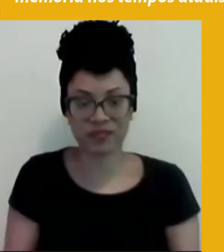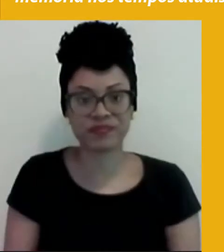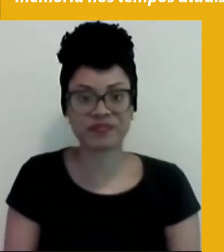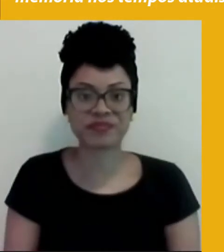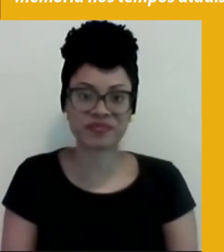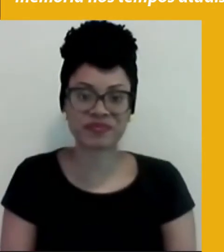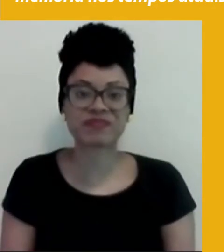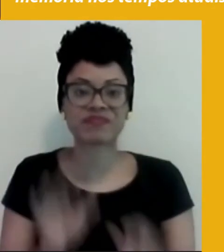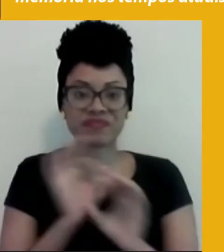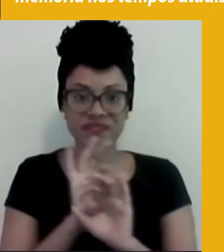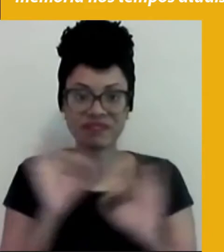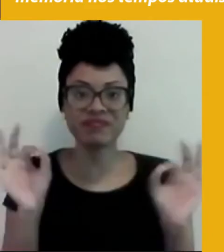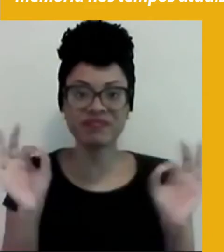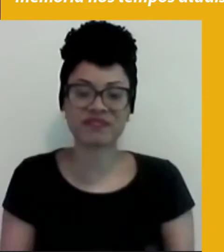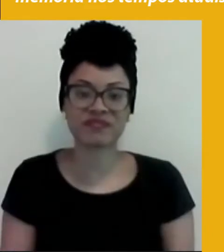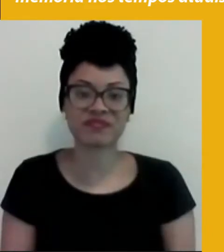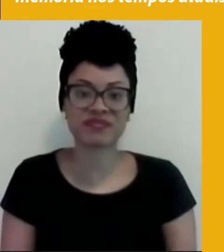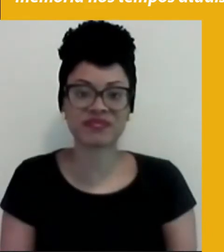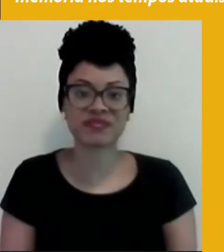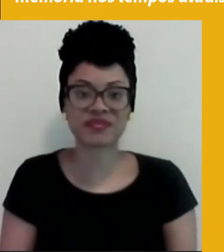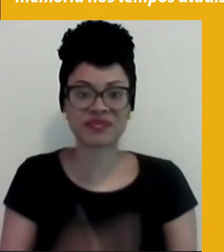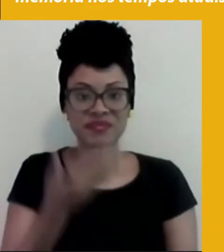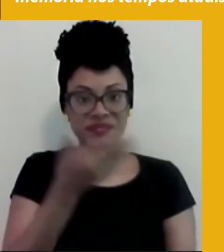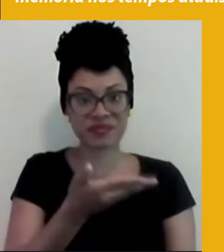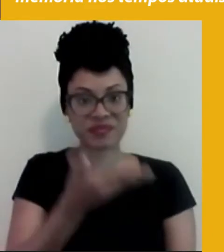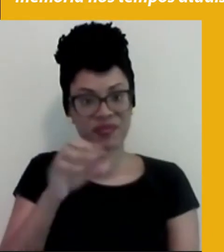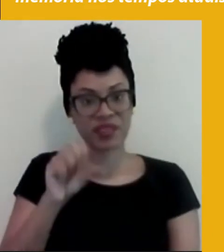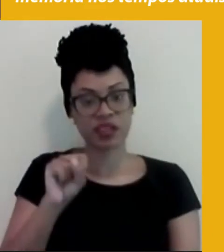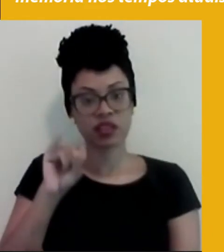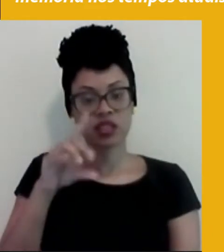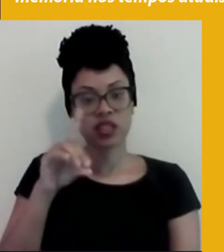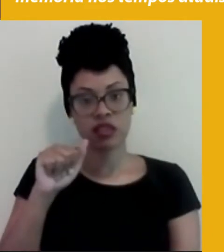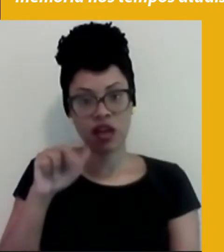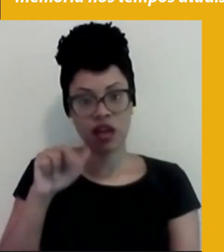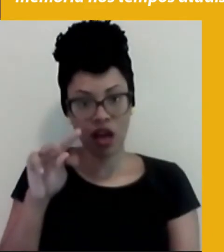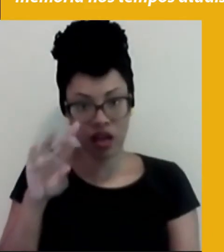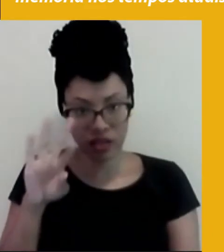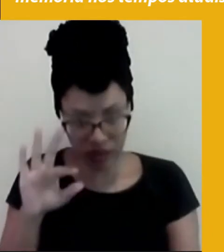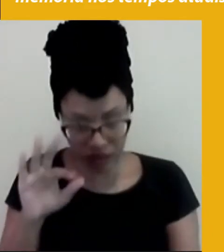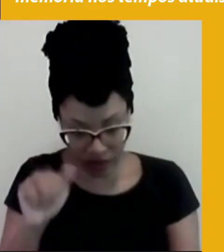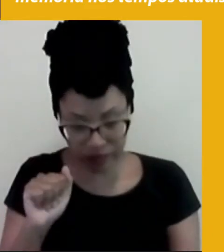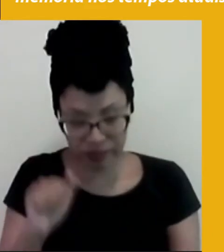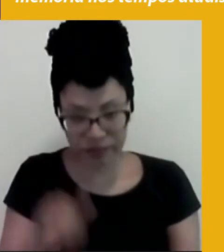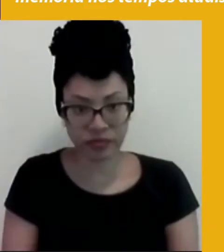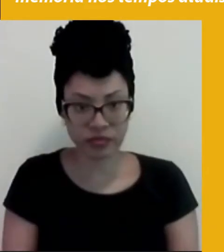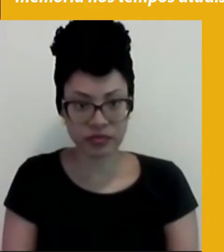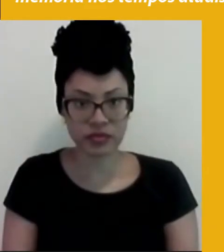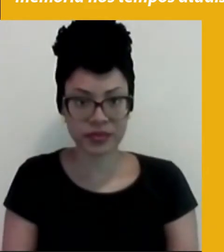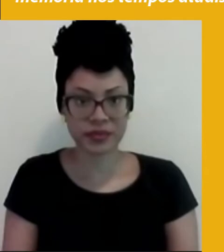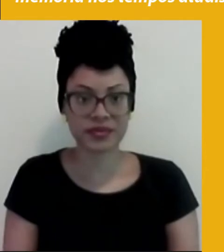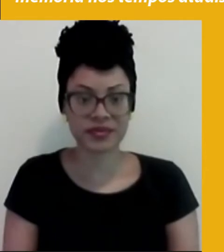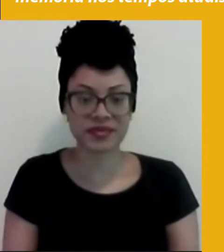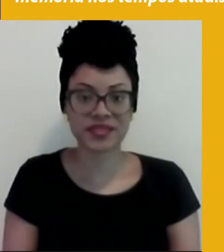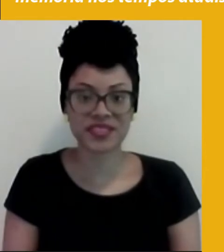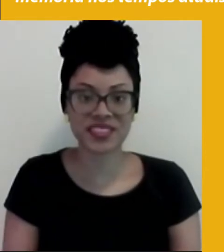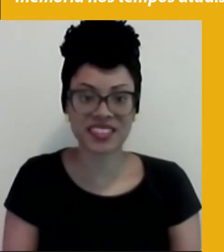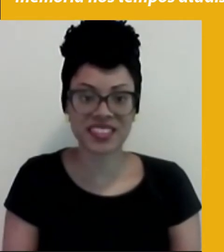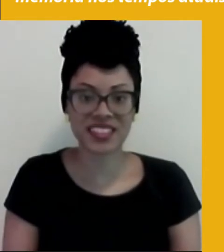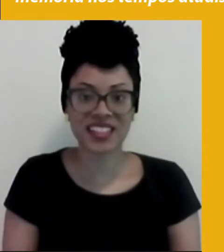Ótimo. Sidarta, então, passo a palavra para você. Eu fiquei tentado a